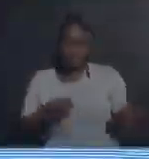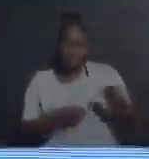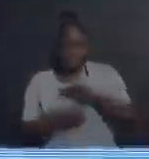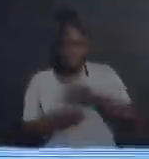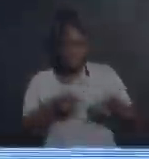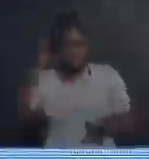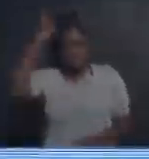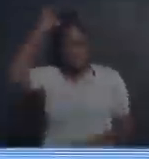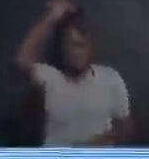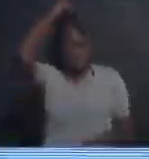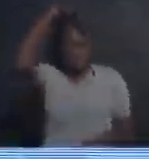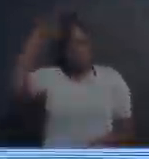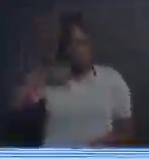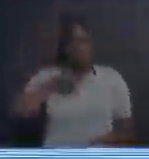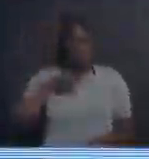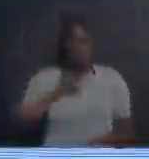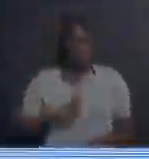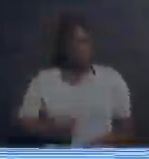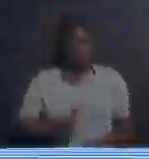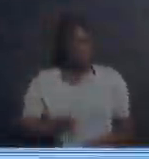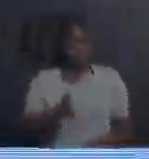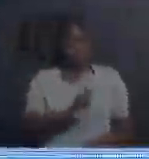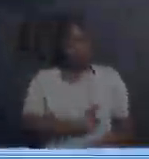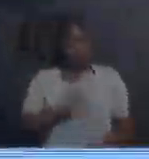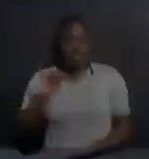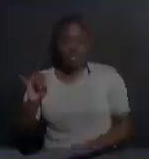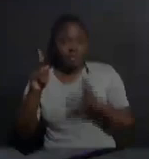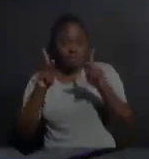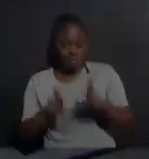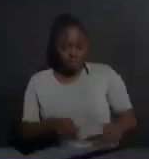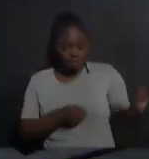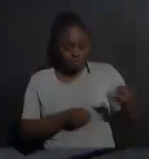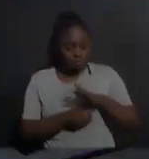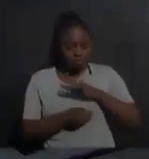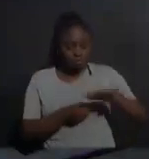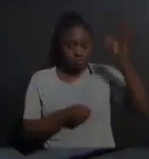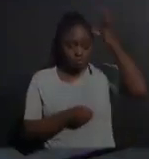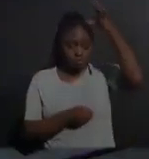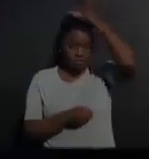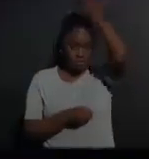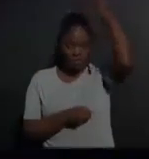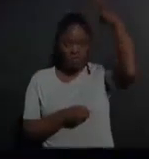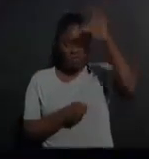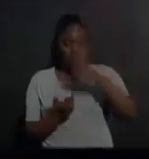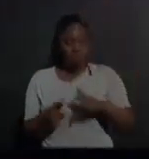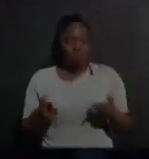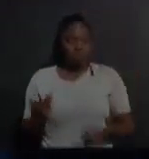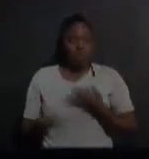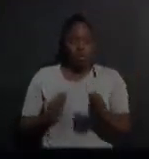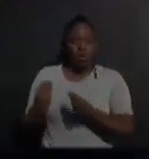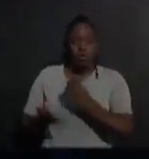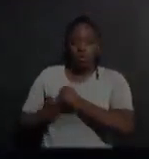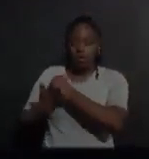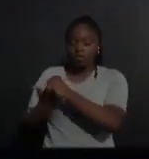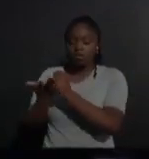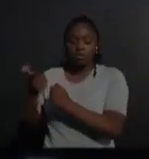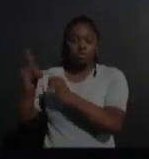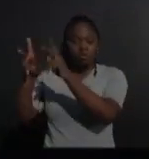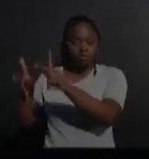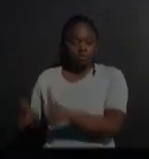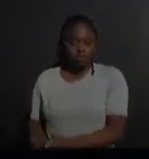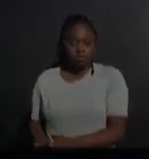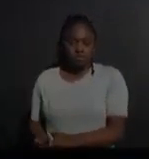cheio. E eu vou falar mais, hein? Quem não se encher do Espírito Santo não vai parar de encher as pessoas. Sabe por que as pessoas estão